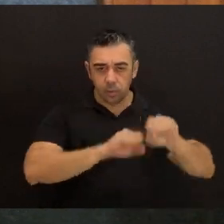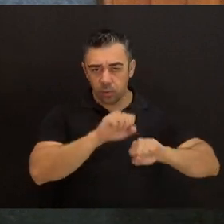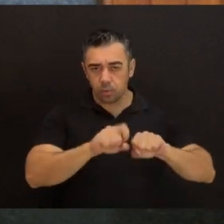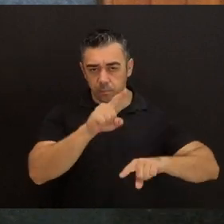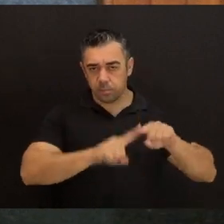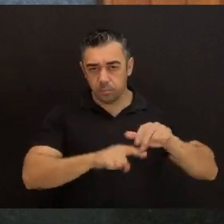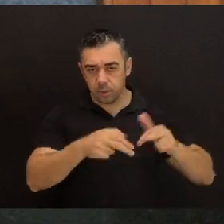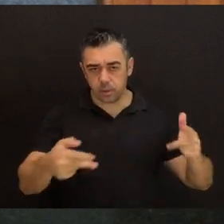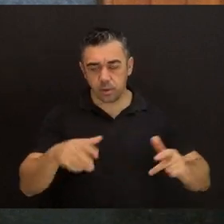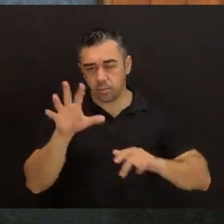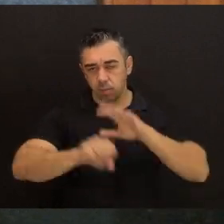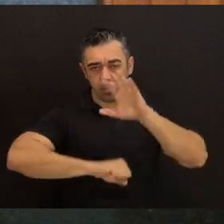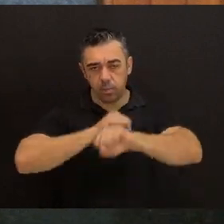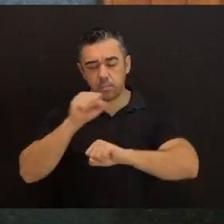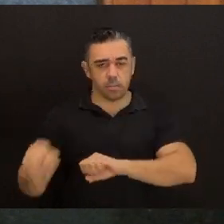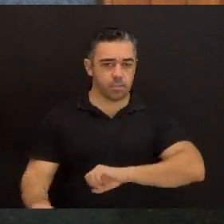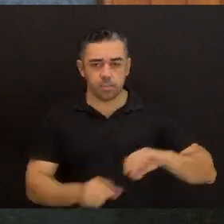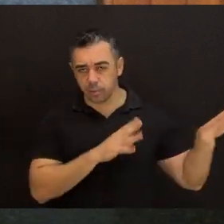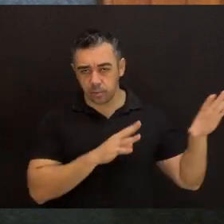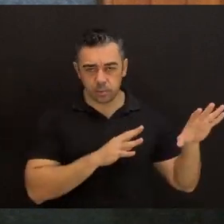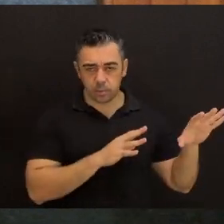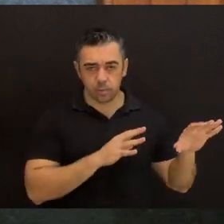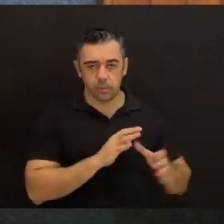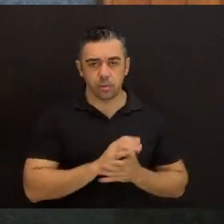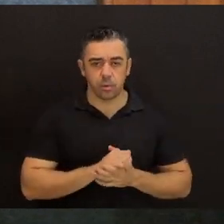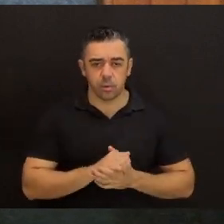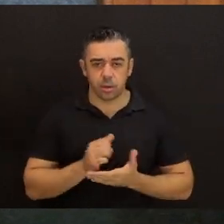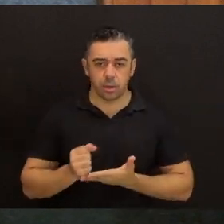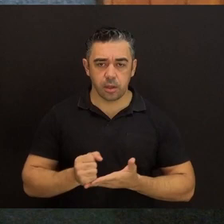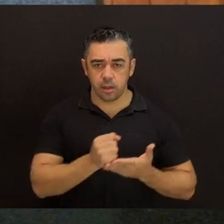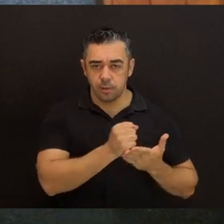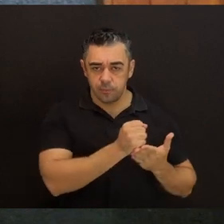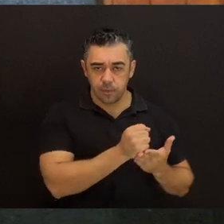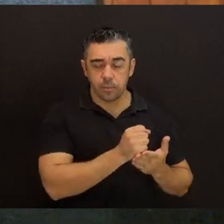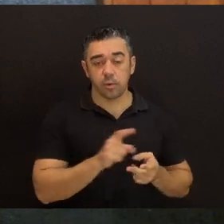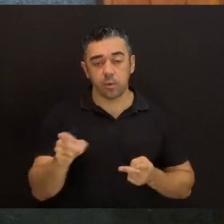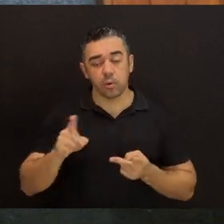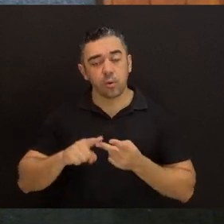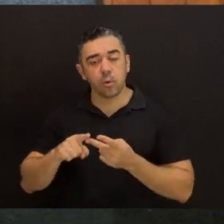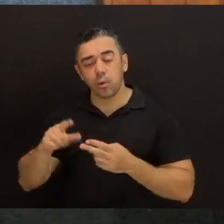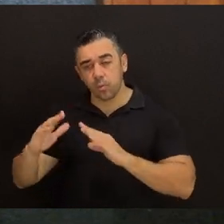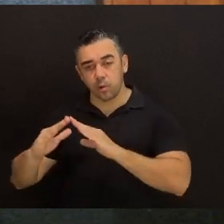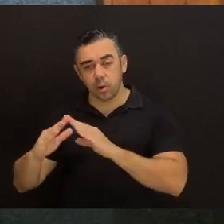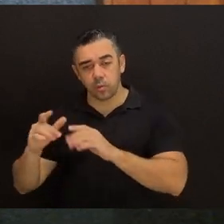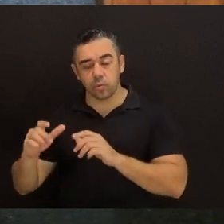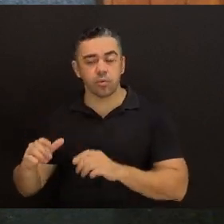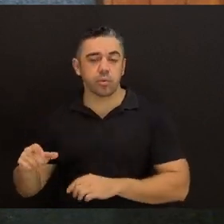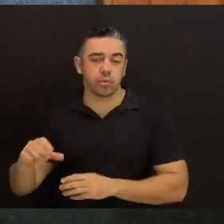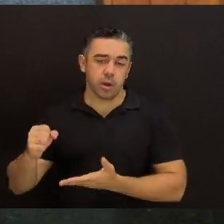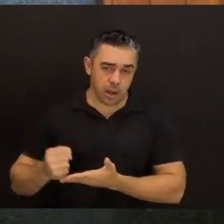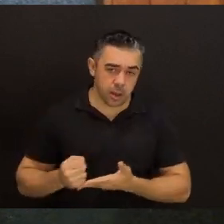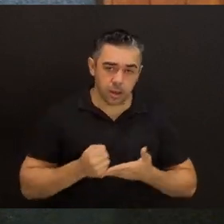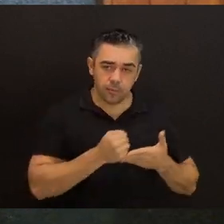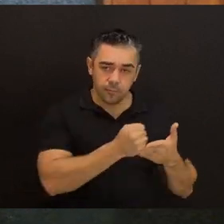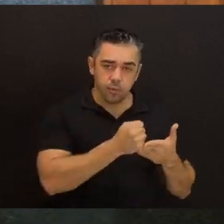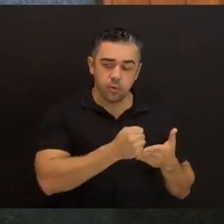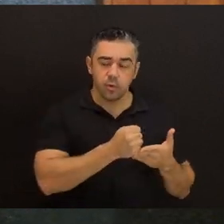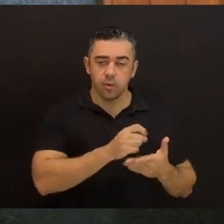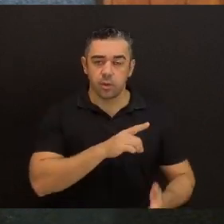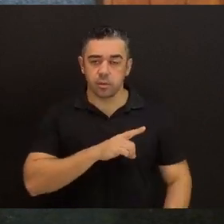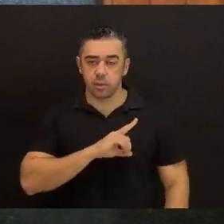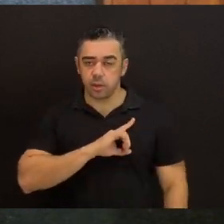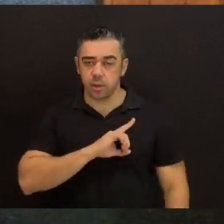eram patrimônio público levamos A moradora da residência até a delegacia para prestar os esclarecimentos e Eu repito